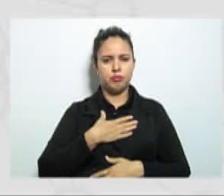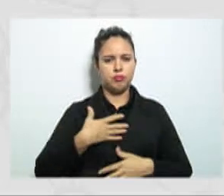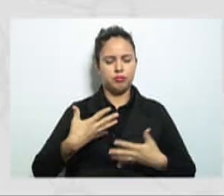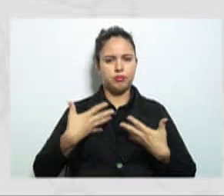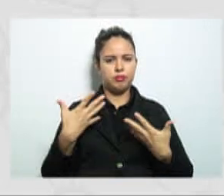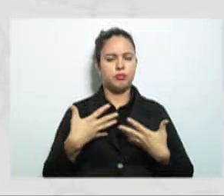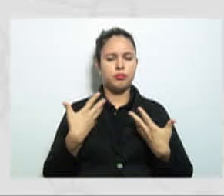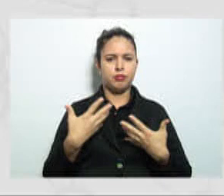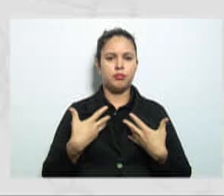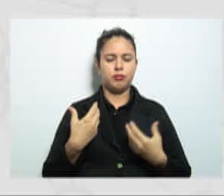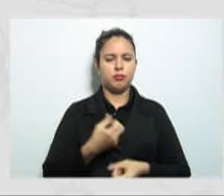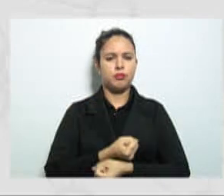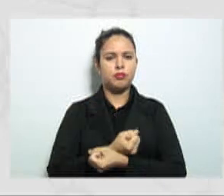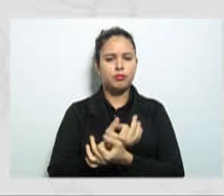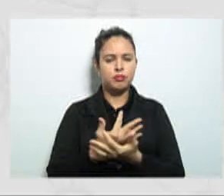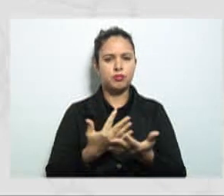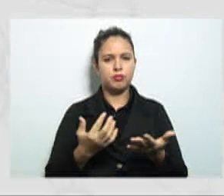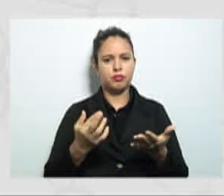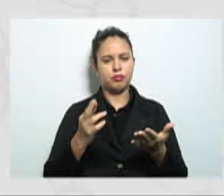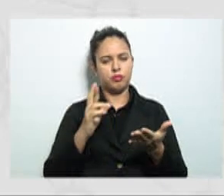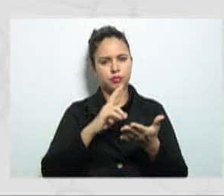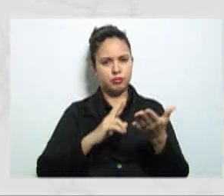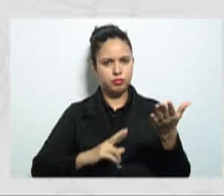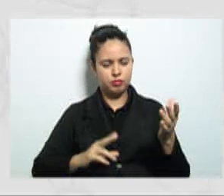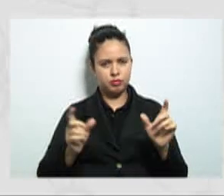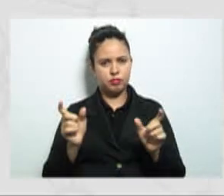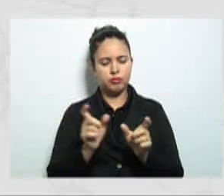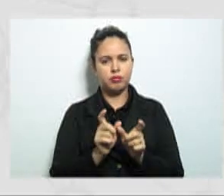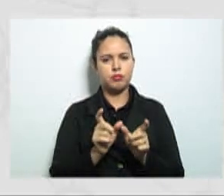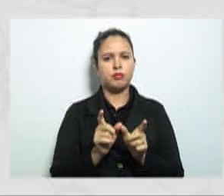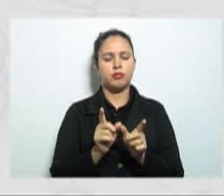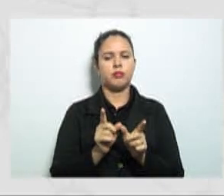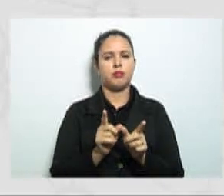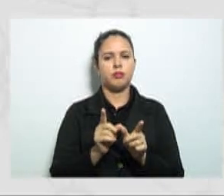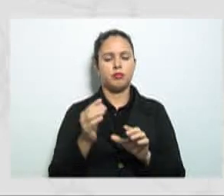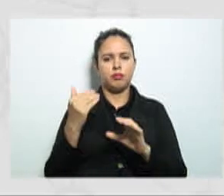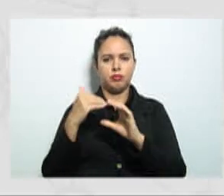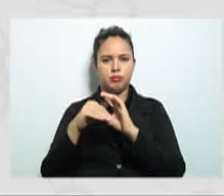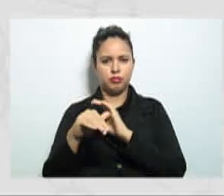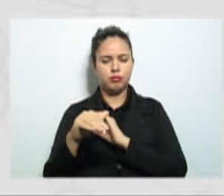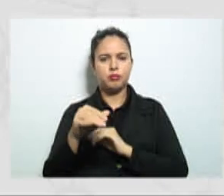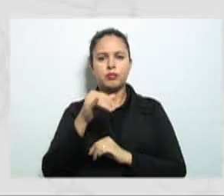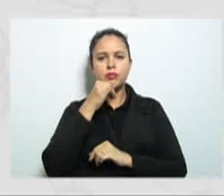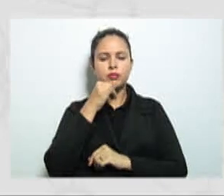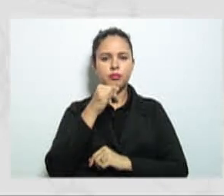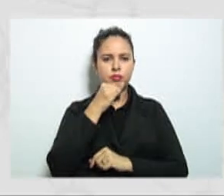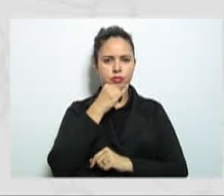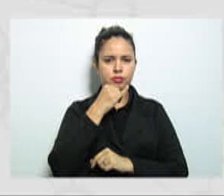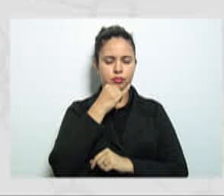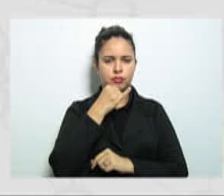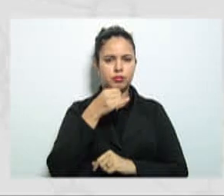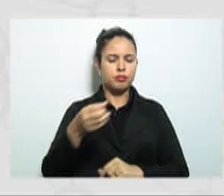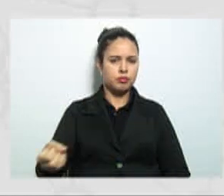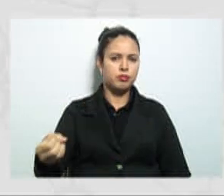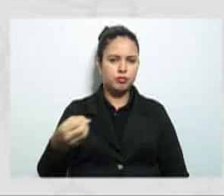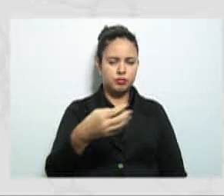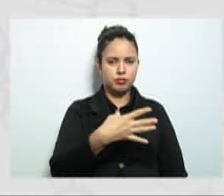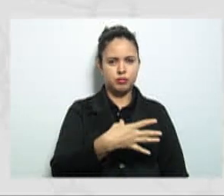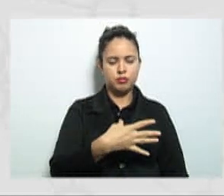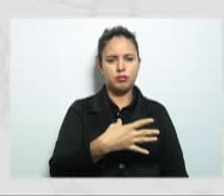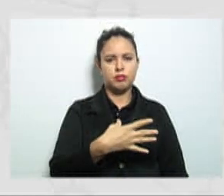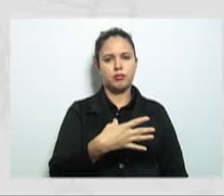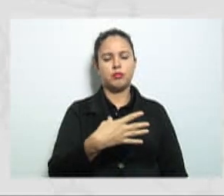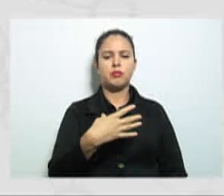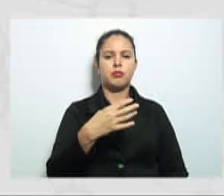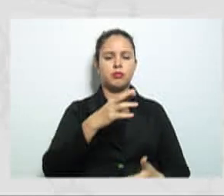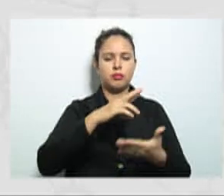fez publicar em sua Gazeta resenha das mais agradáveis. Estou enviando-lhe um exemplar de meu mais recente lançamento, Redação